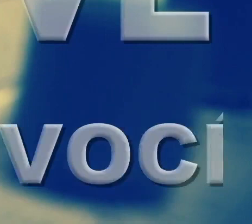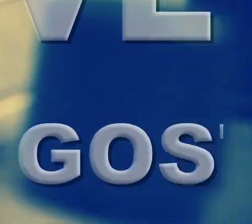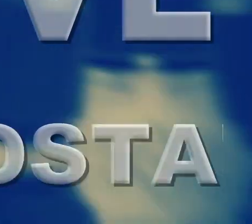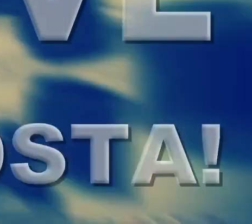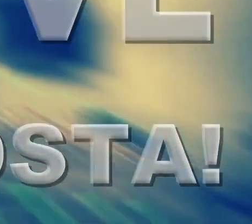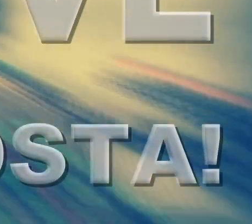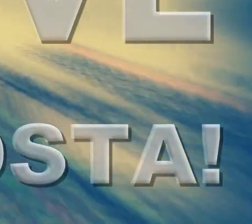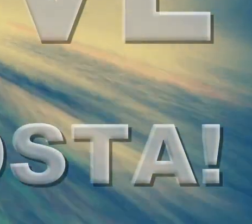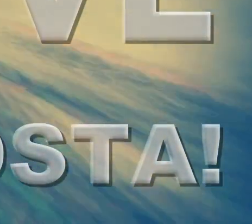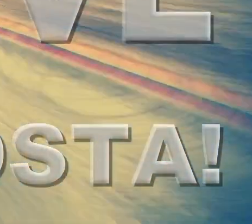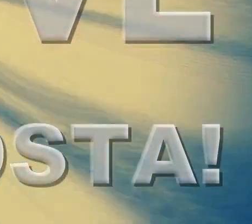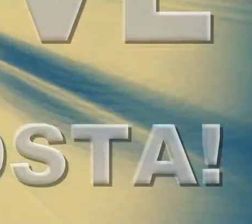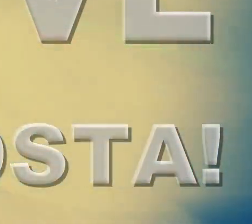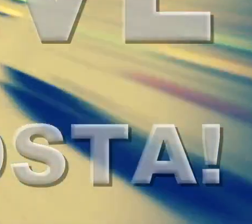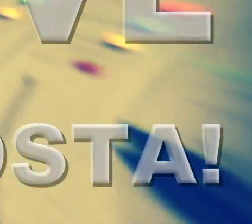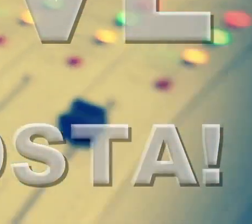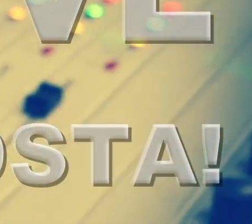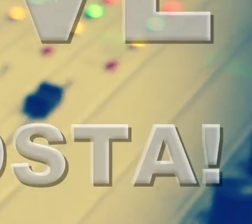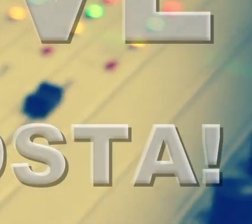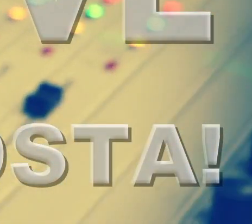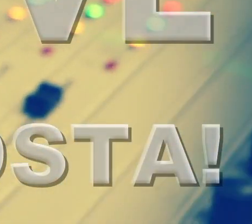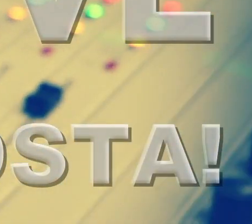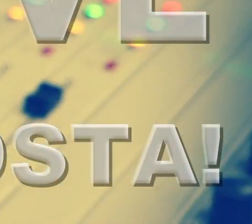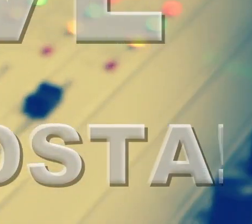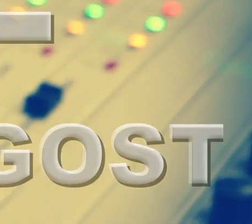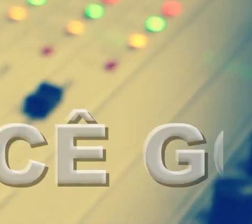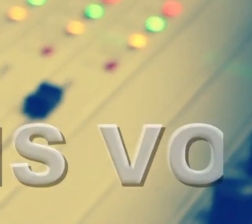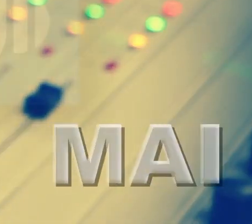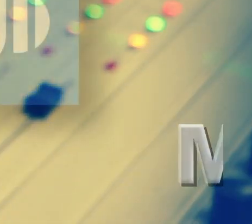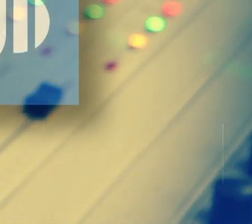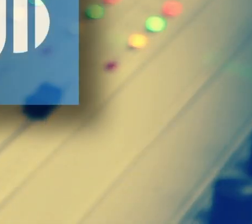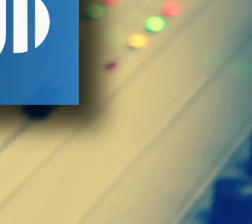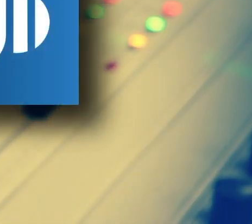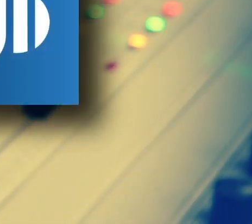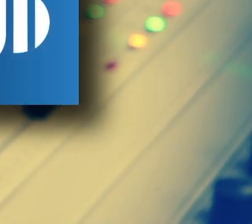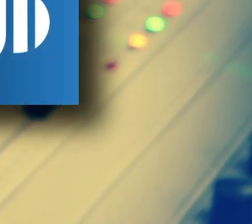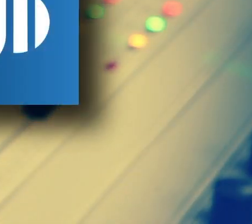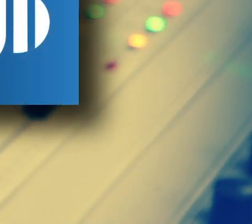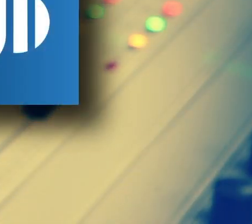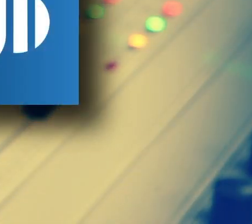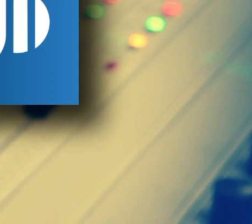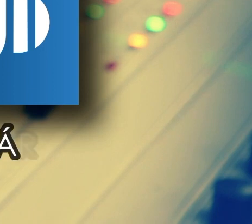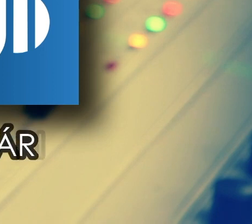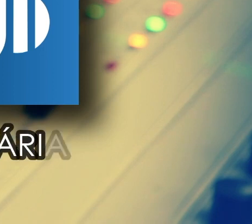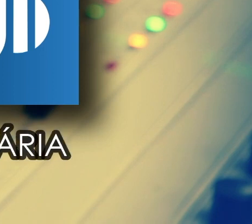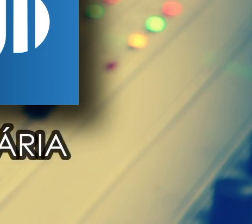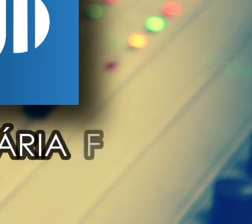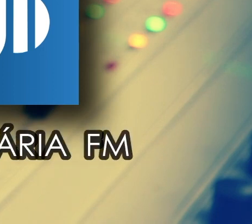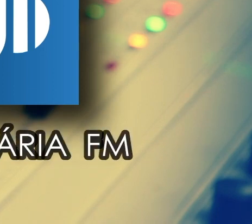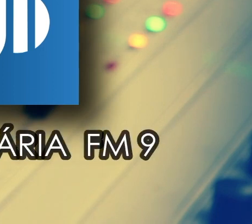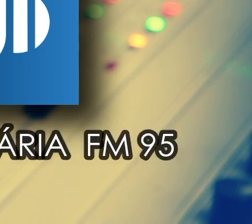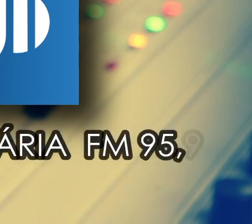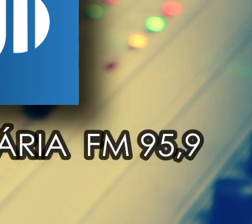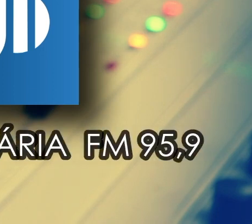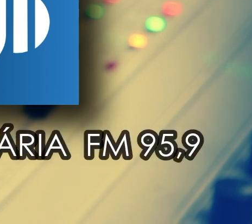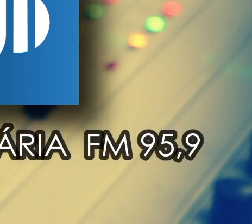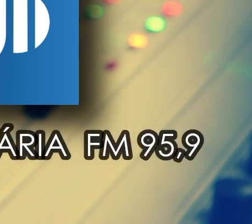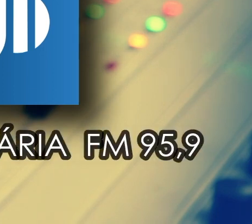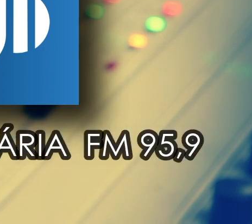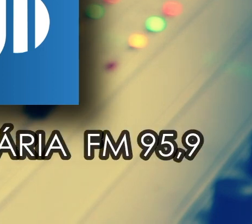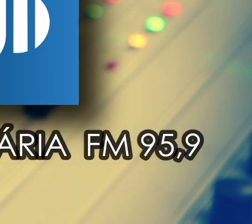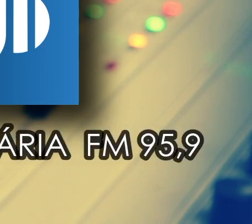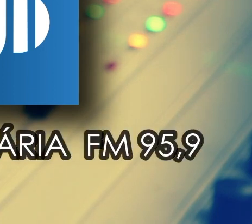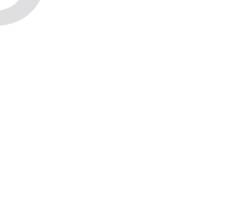Quanto mais você ouve, mais você gosta. Rádio Universitária FM